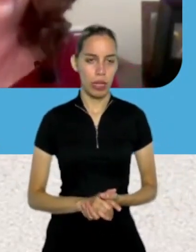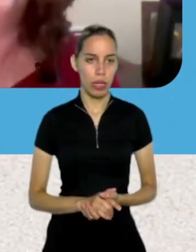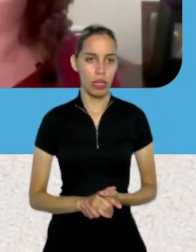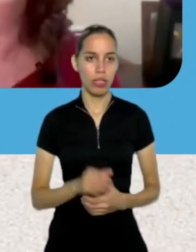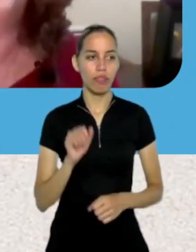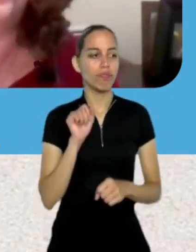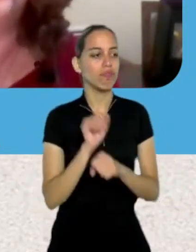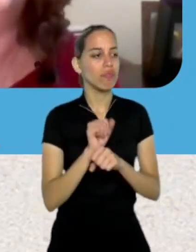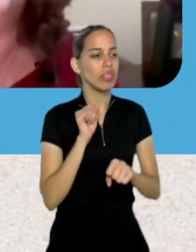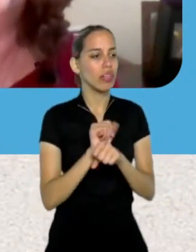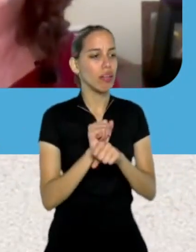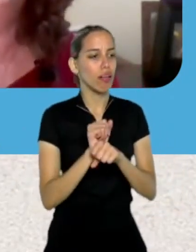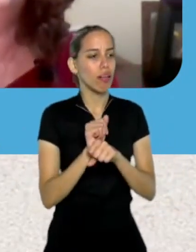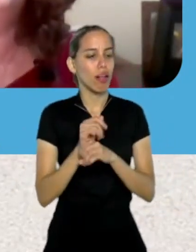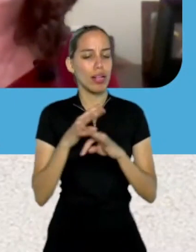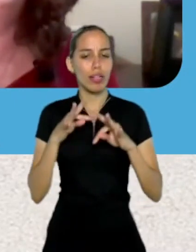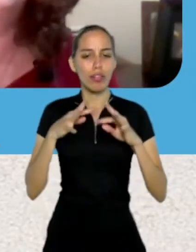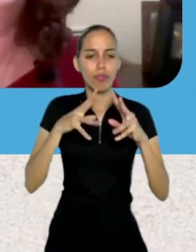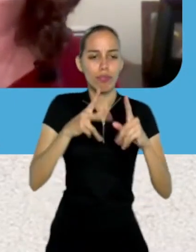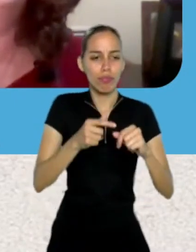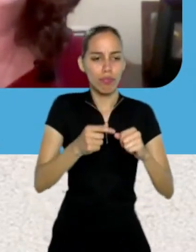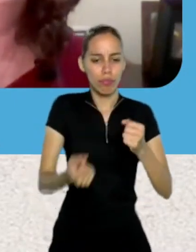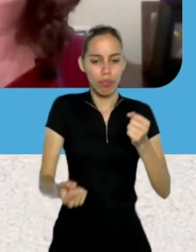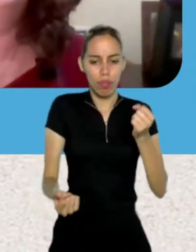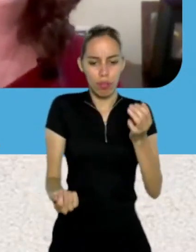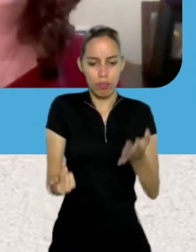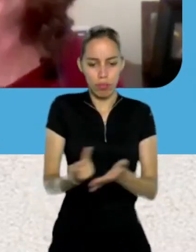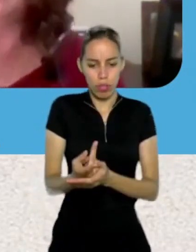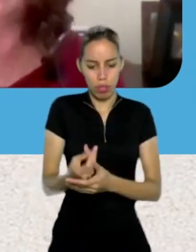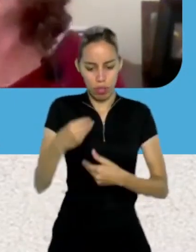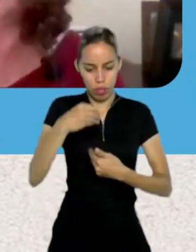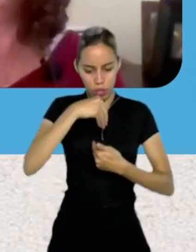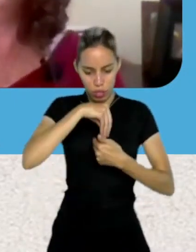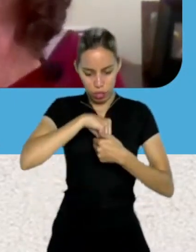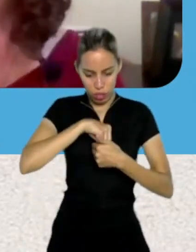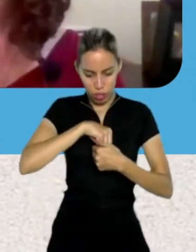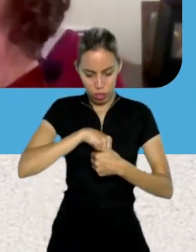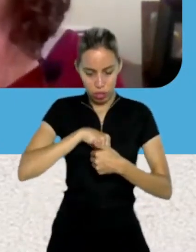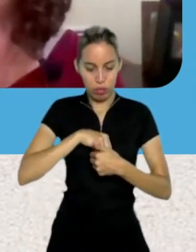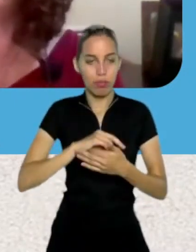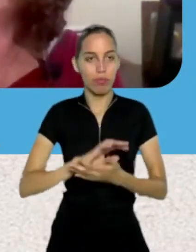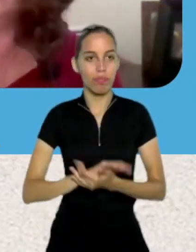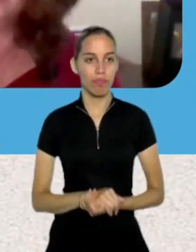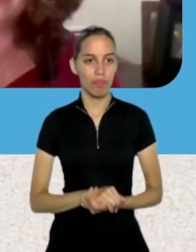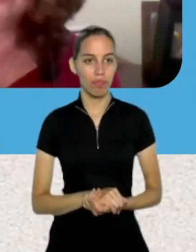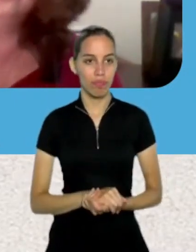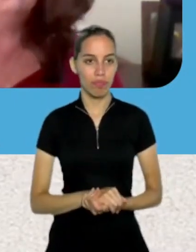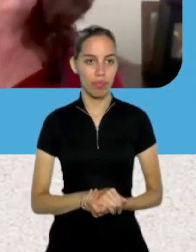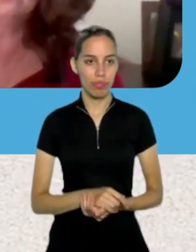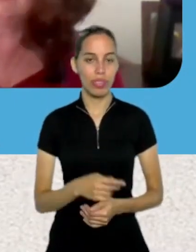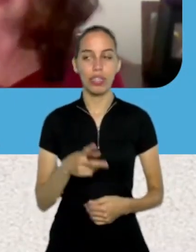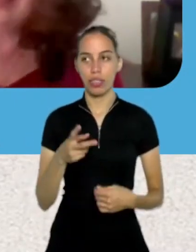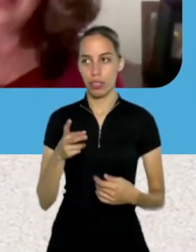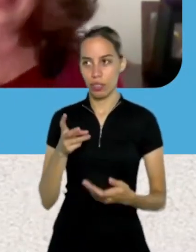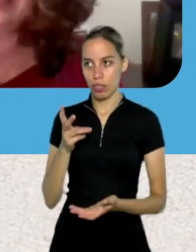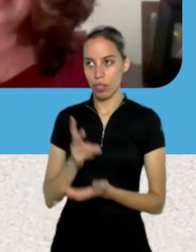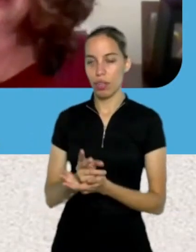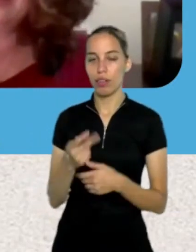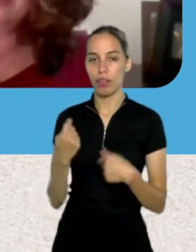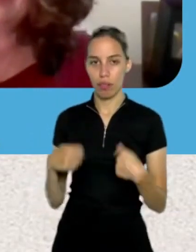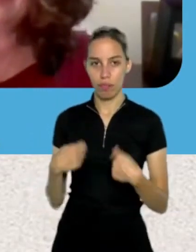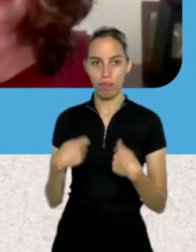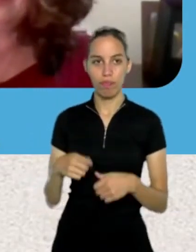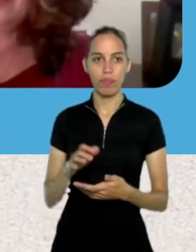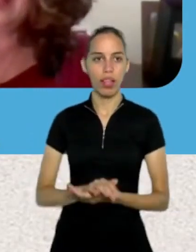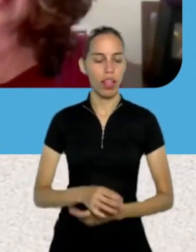assentar tudo de novo dentro dela, né? É verdade. Precisa mesmo. Você quer